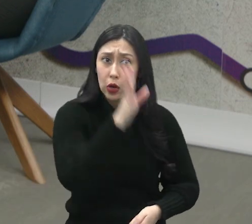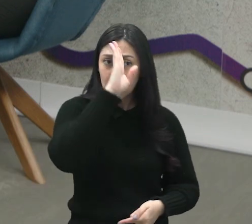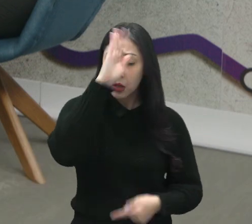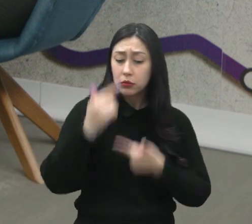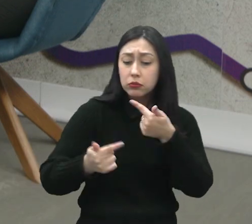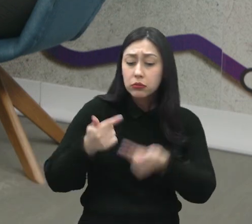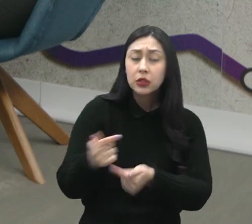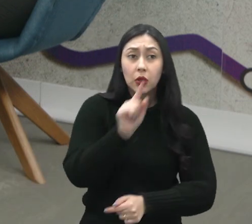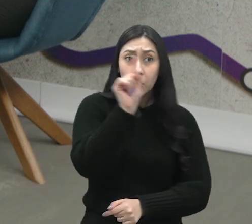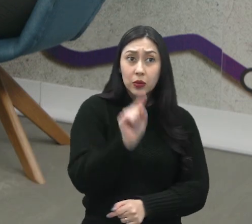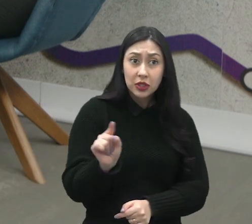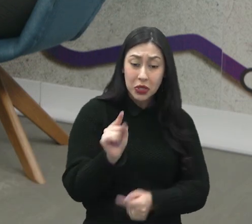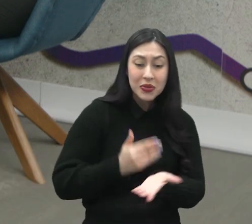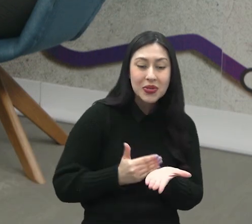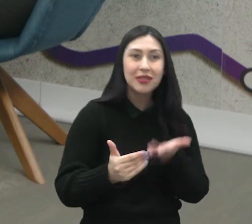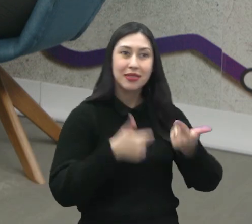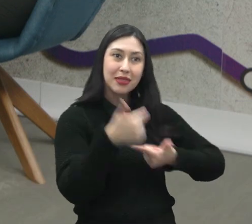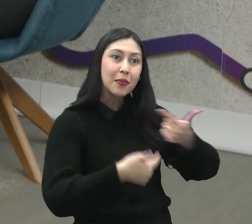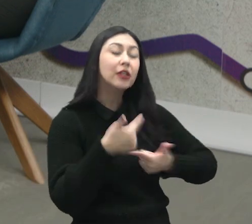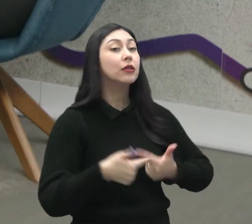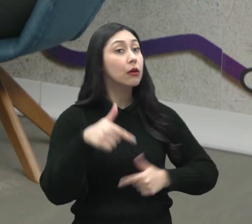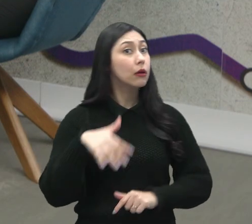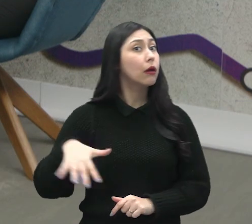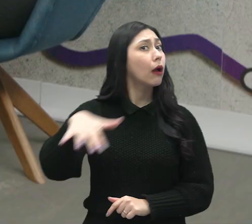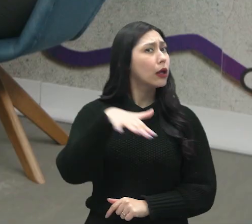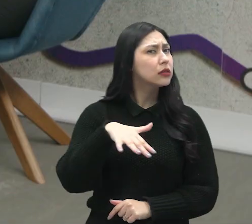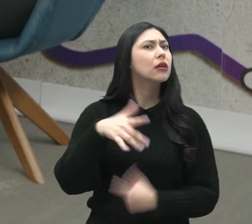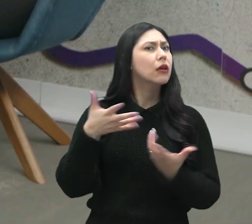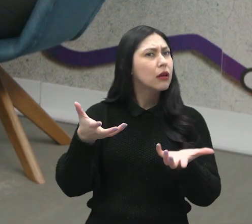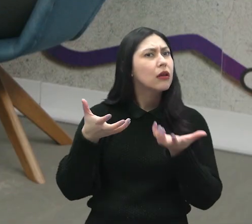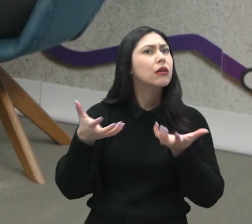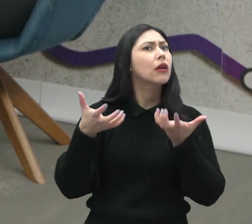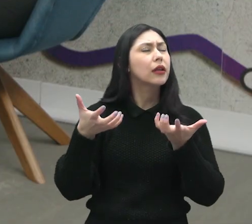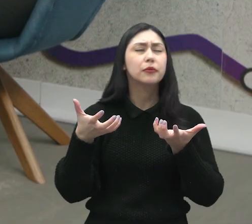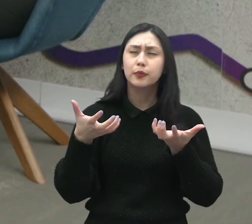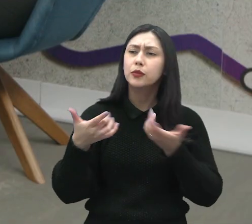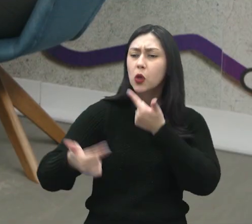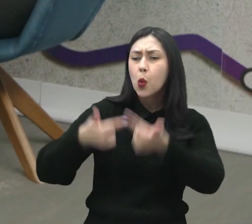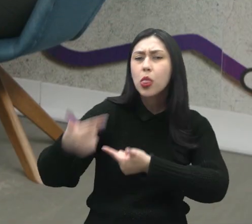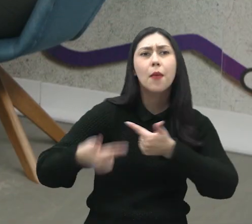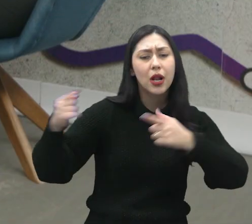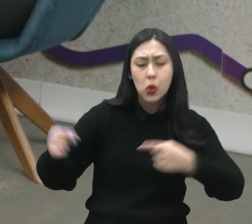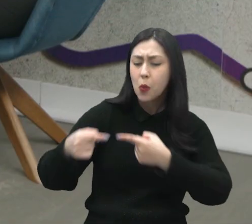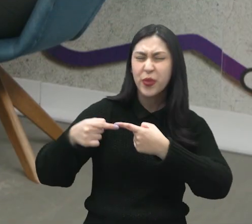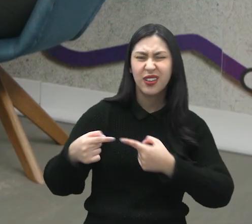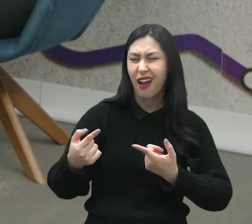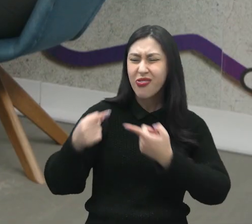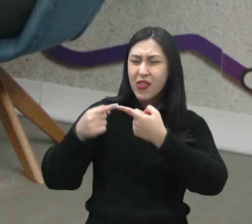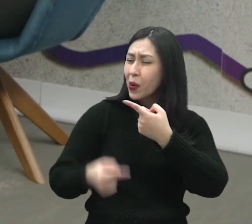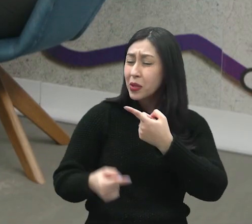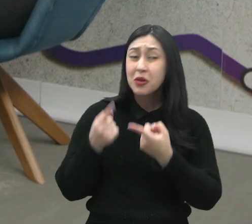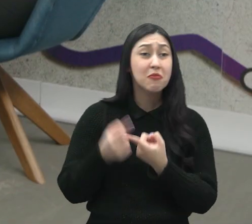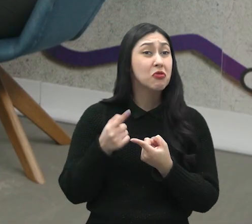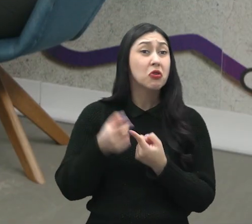que hoje está atuando no mercado de trabalho, eles estão indo muito por essa linha, Poxa, se isso aqui não está fazendo sentido para mim, não tem